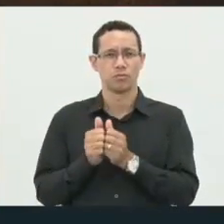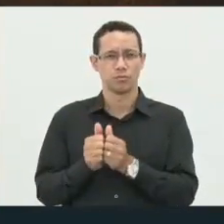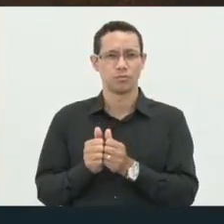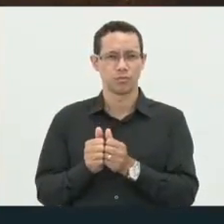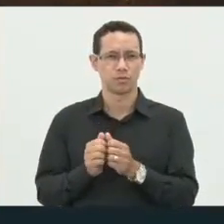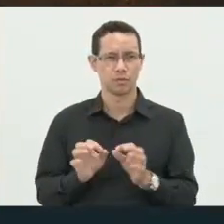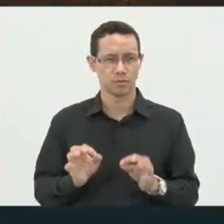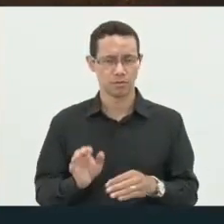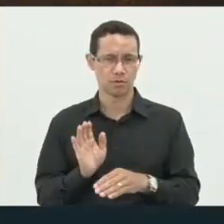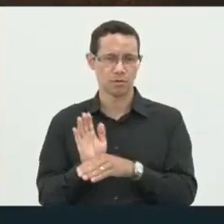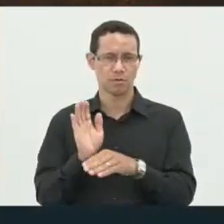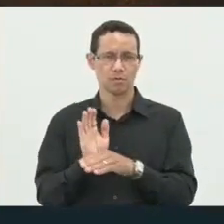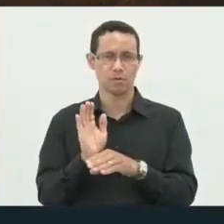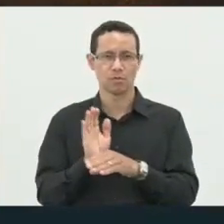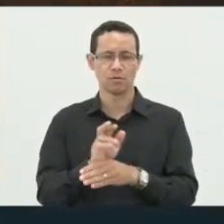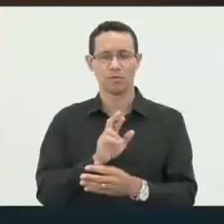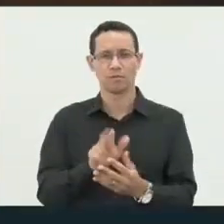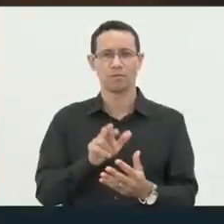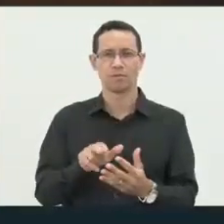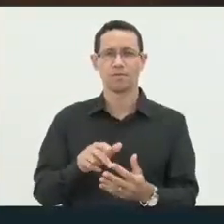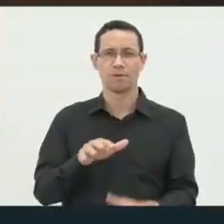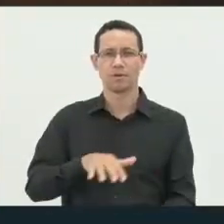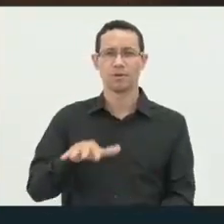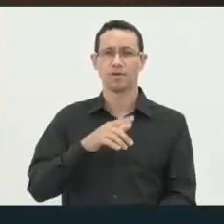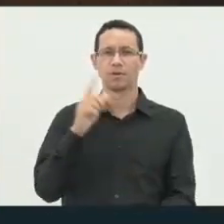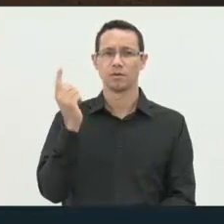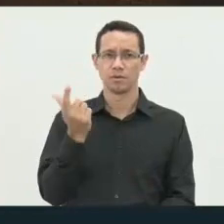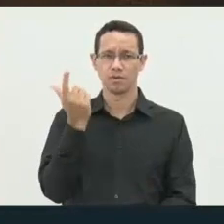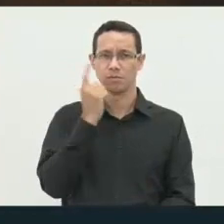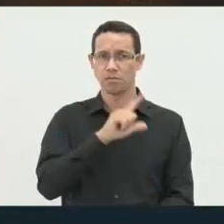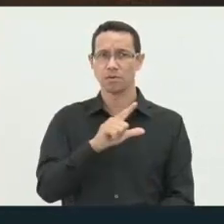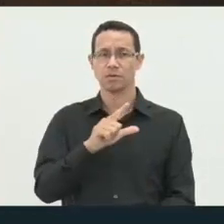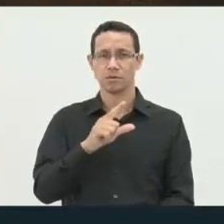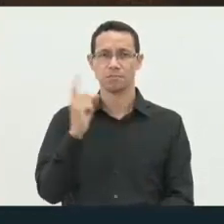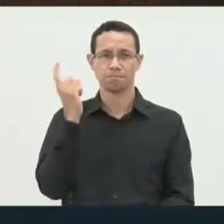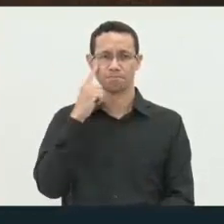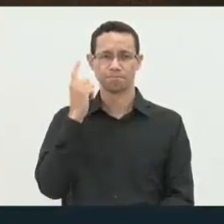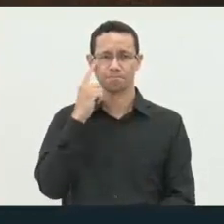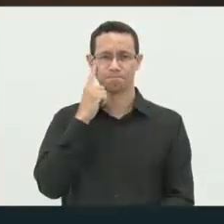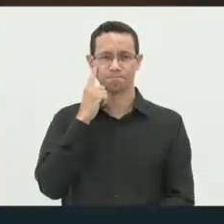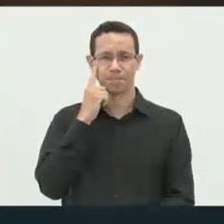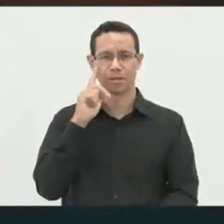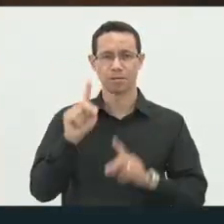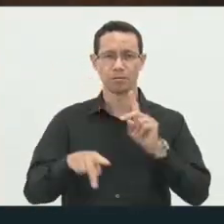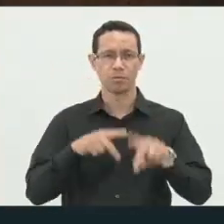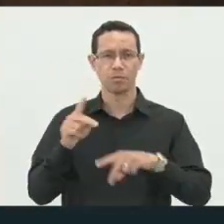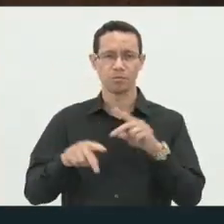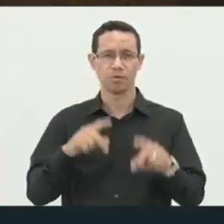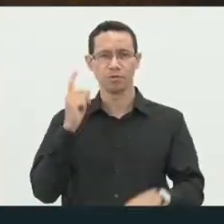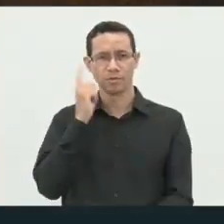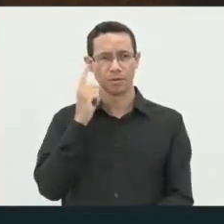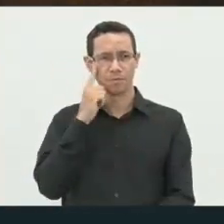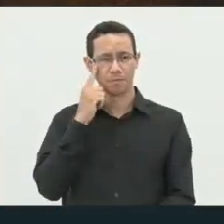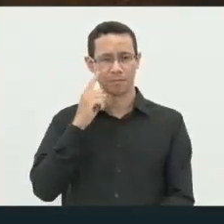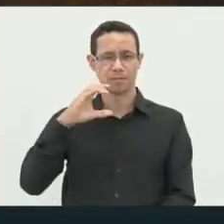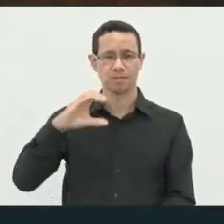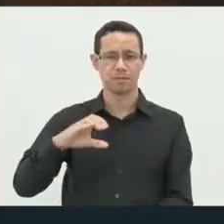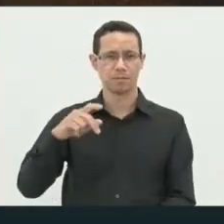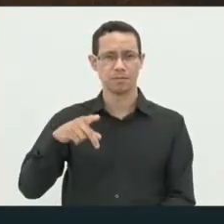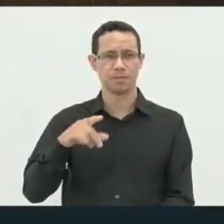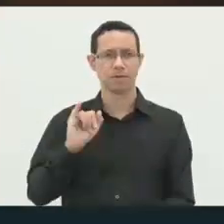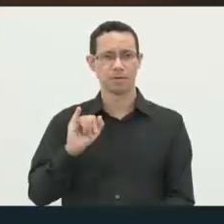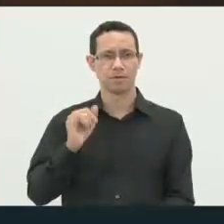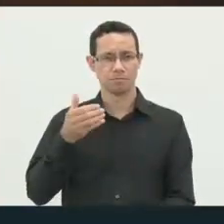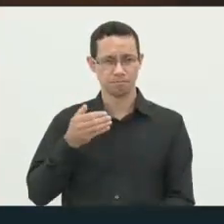ajudar no que for possível para que a gente possa conscientizar cada vez mais a população da necessidade de ter uma CPI instaurar uma